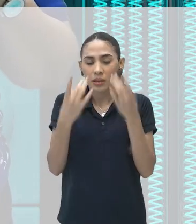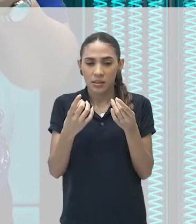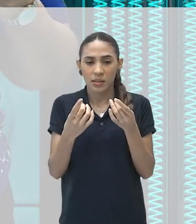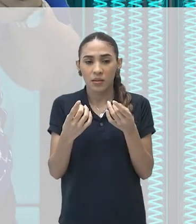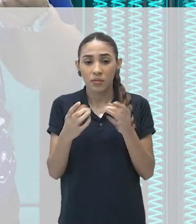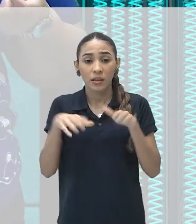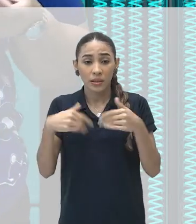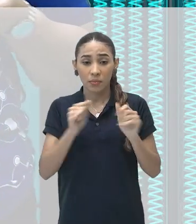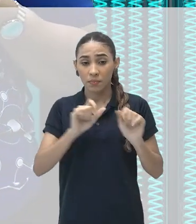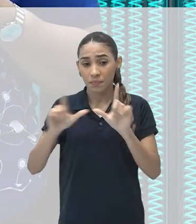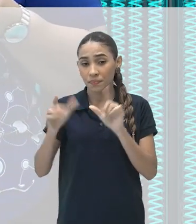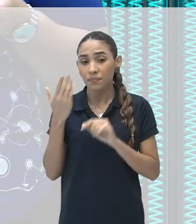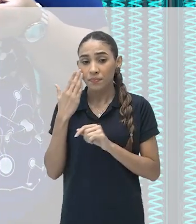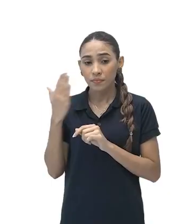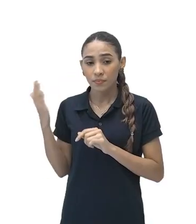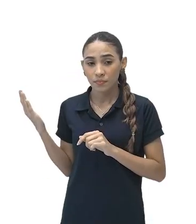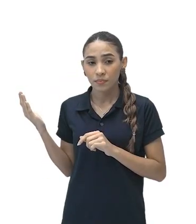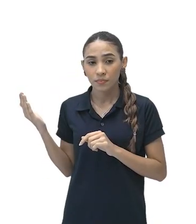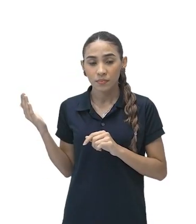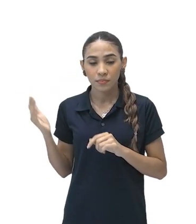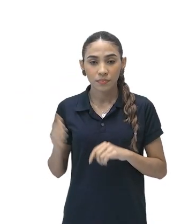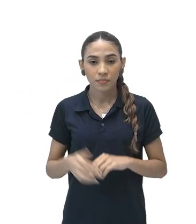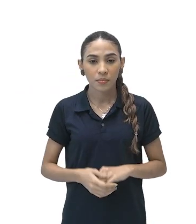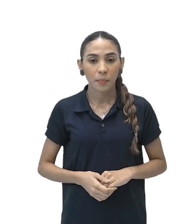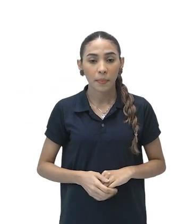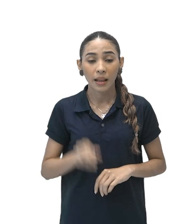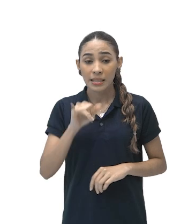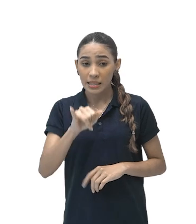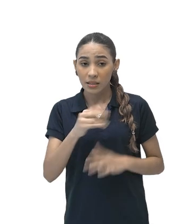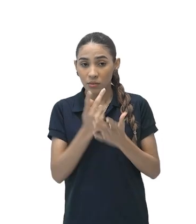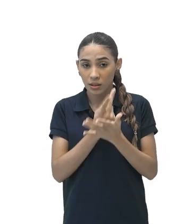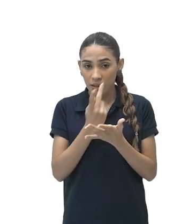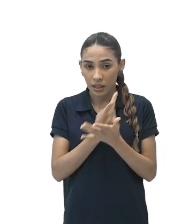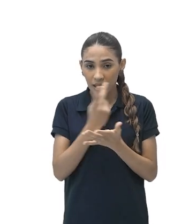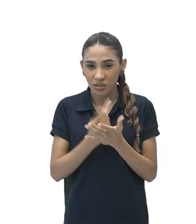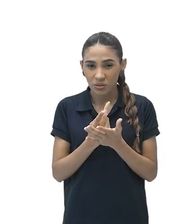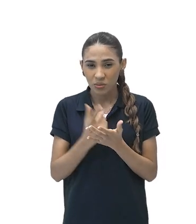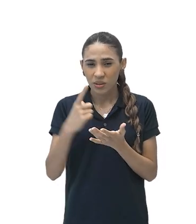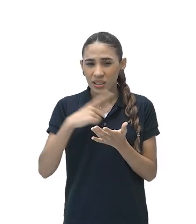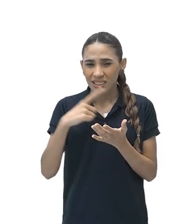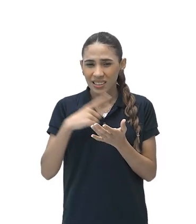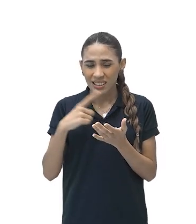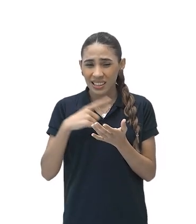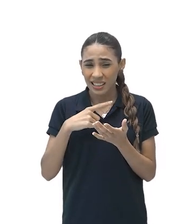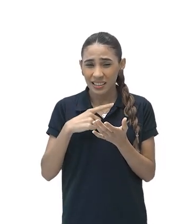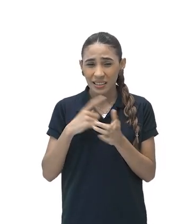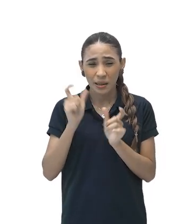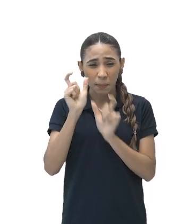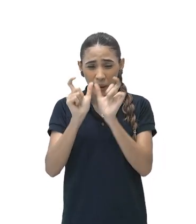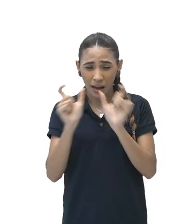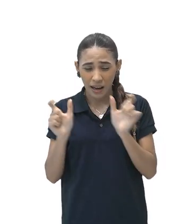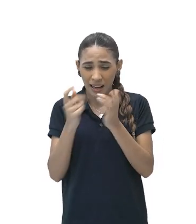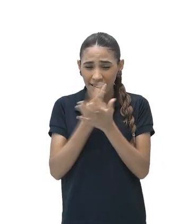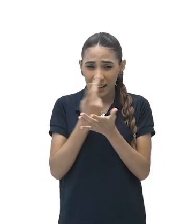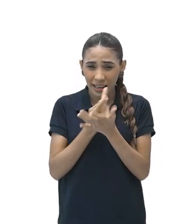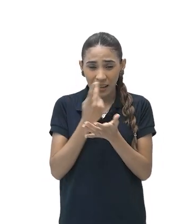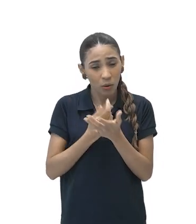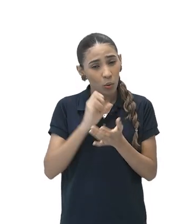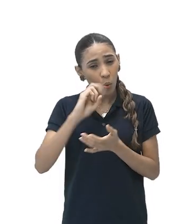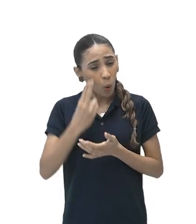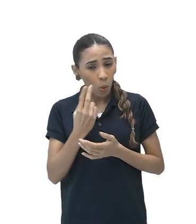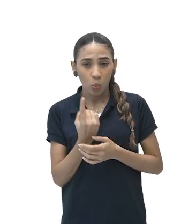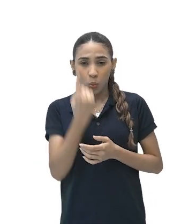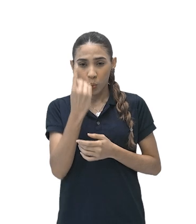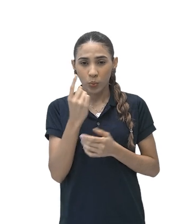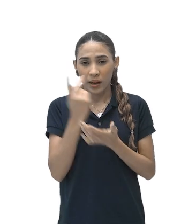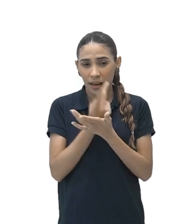atento? Volta na cartela, olhem só. Se o texto está cheio de erros, ou mesmo se tiver apenas um erro